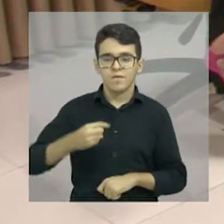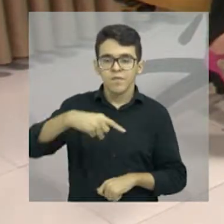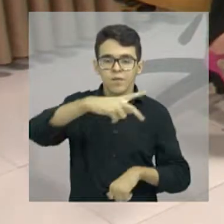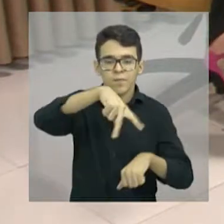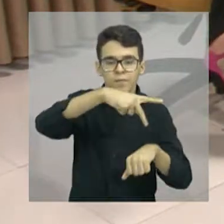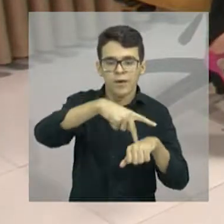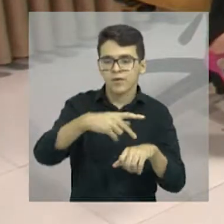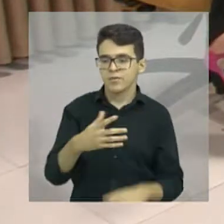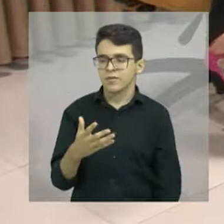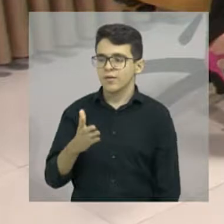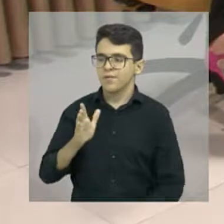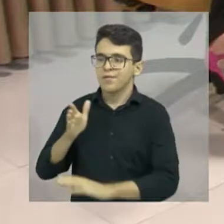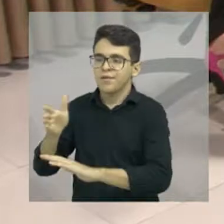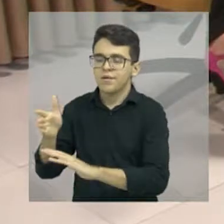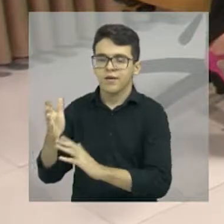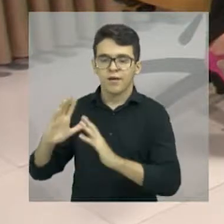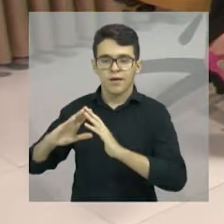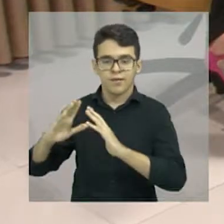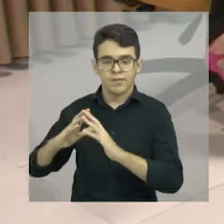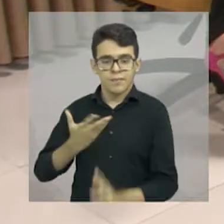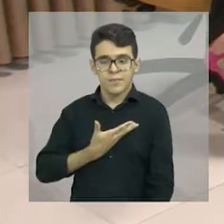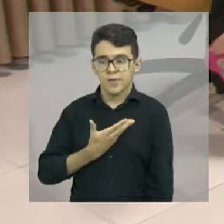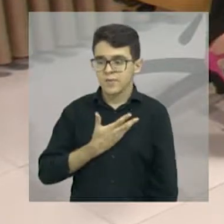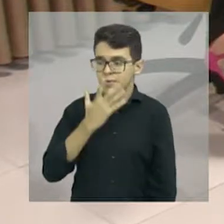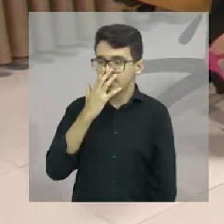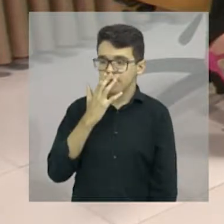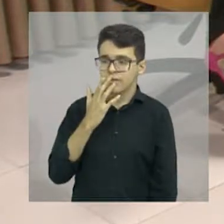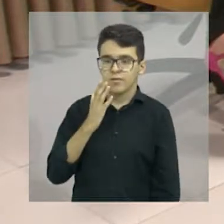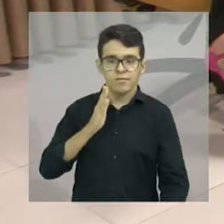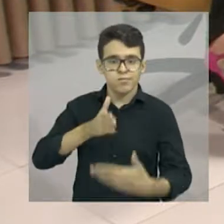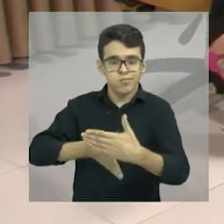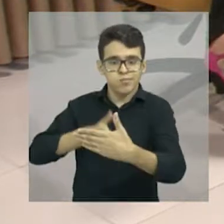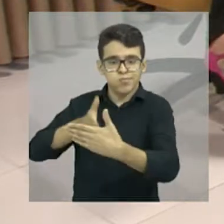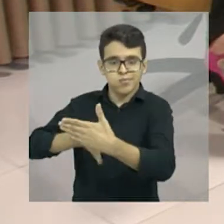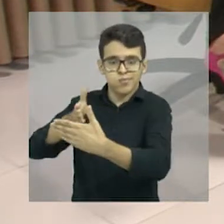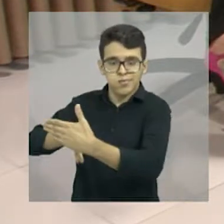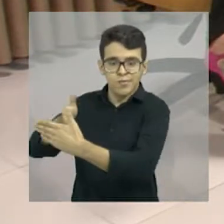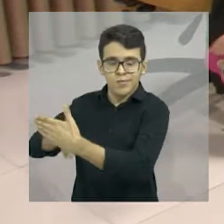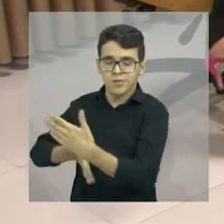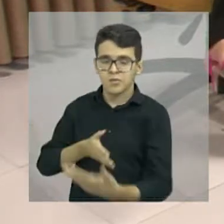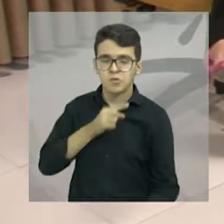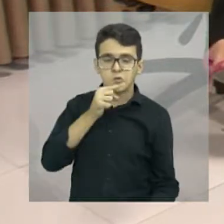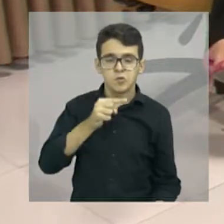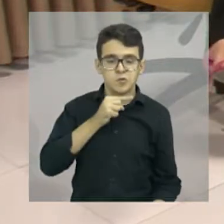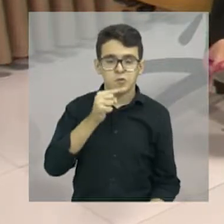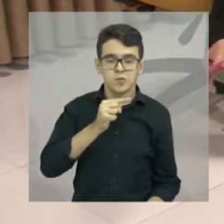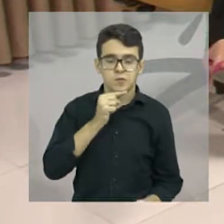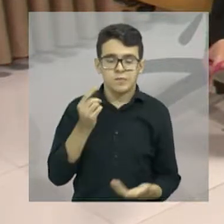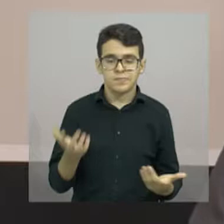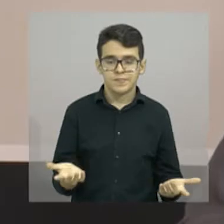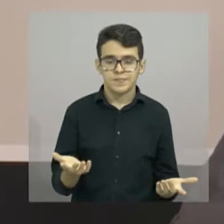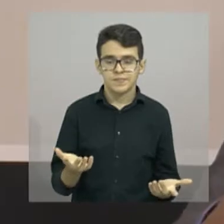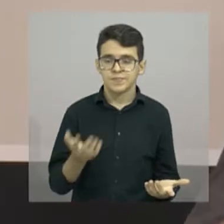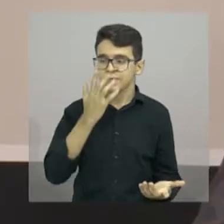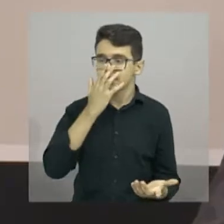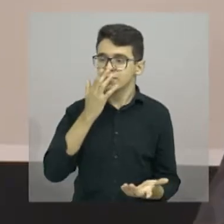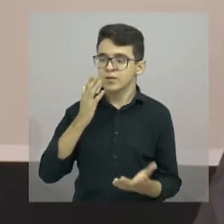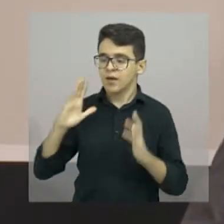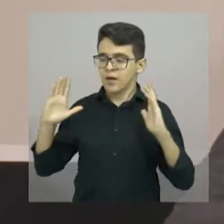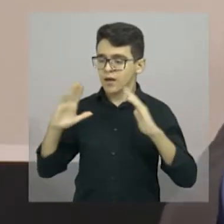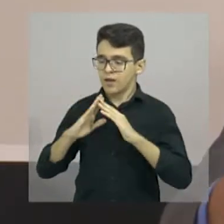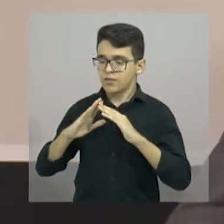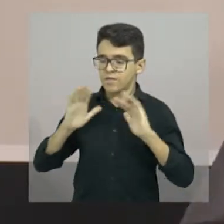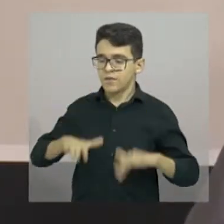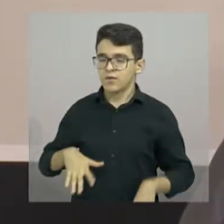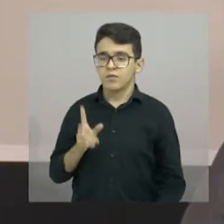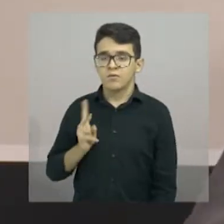do seu amigo, ou seja, as relações pessoais você diminui porque você deixa de se locomover, ou seja,